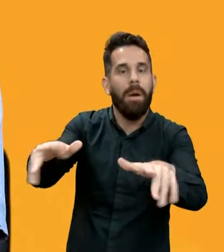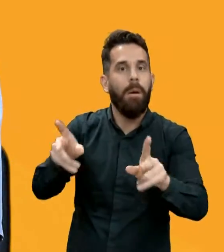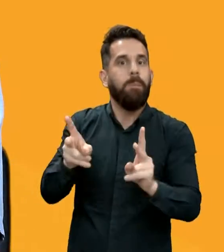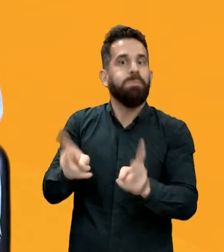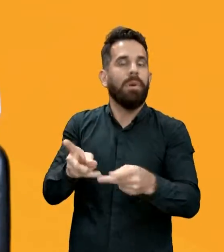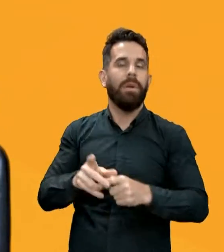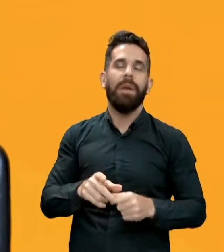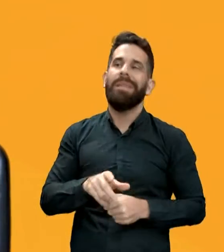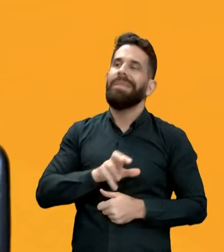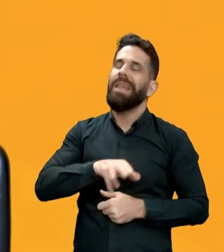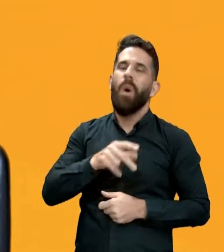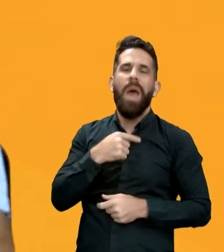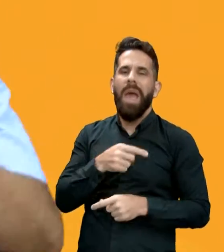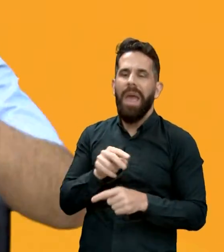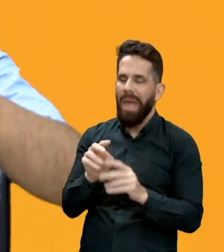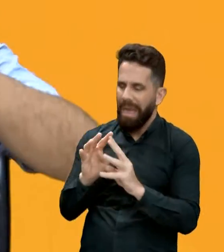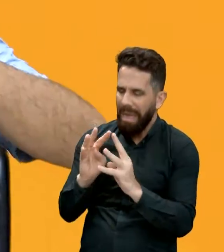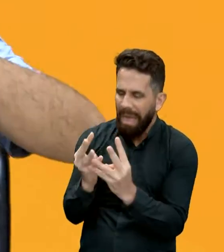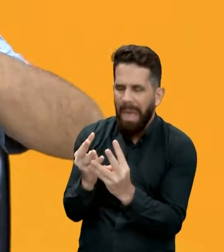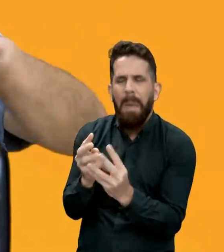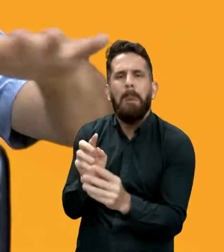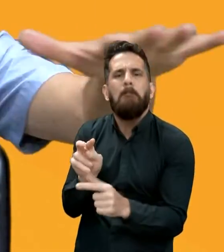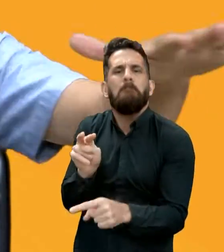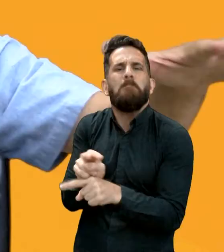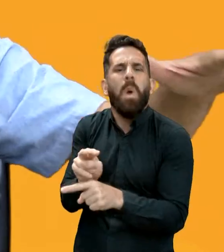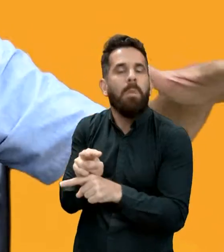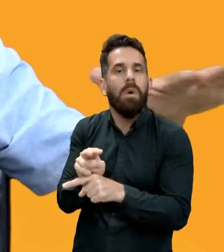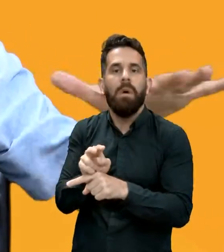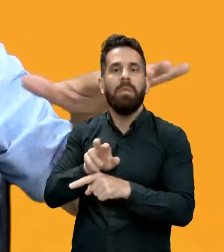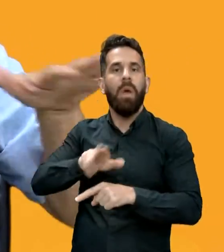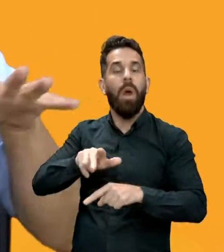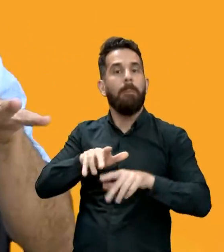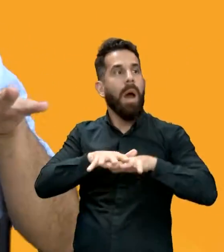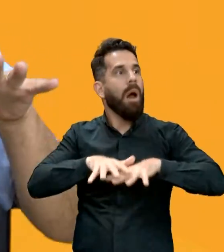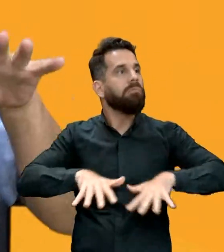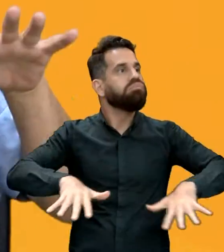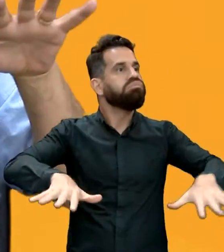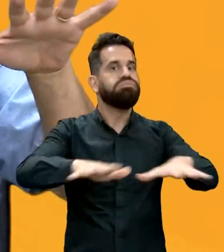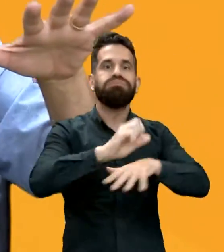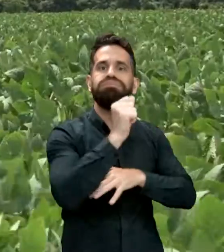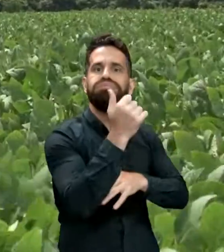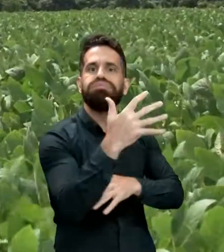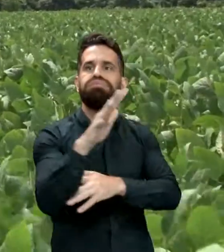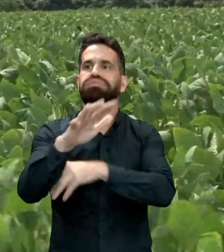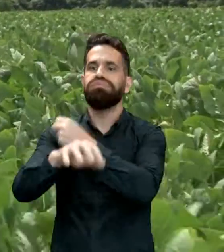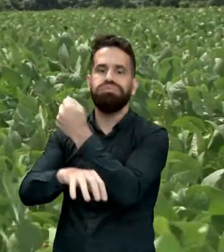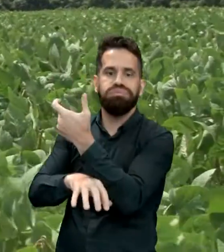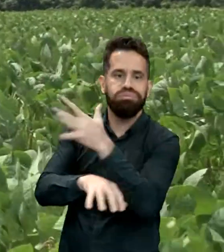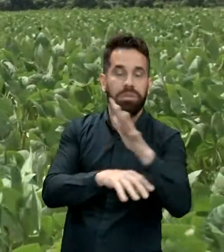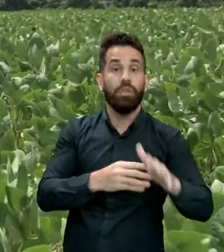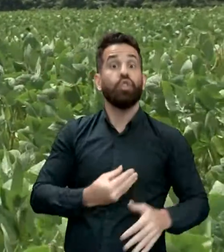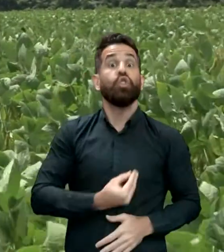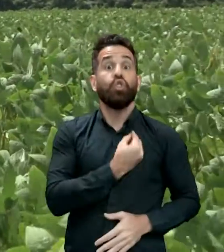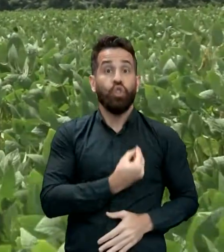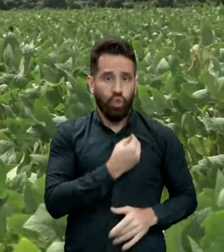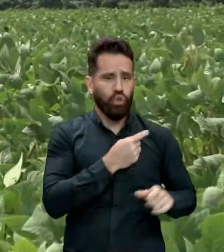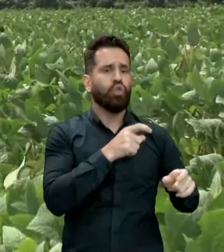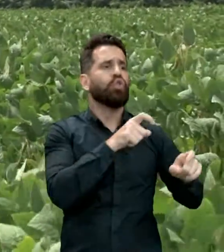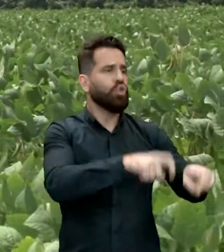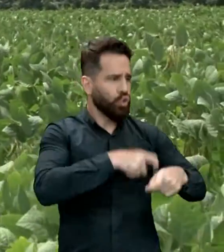conservação de um fragmento mas conservar uma paisagem na qual atividades produtivas podem